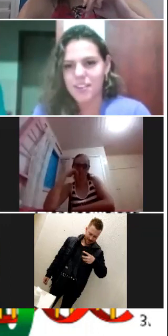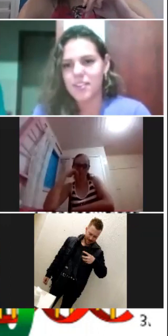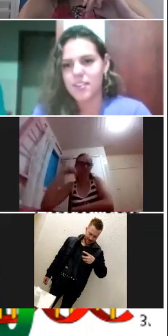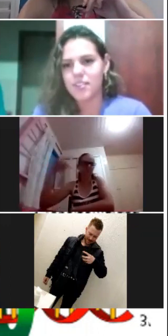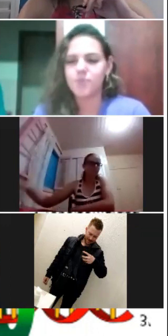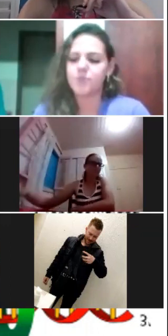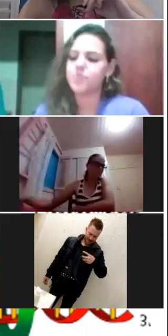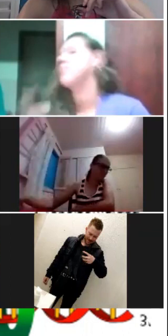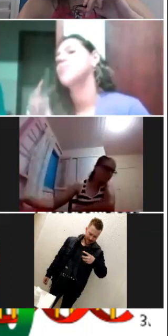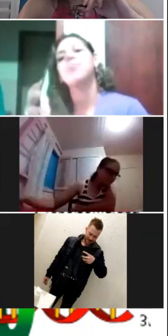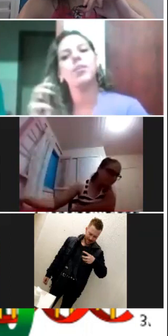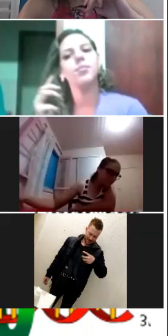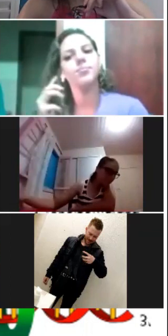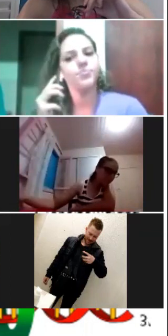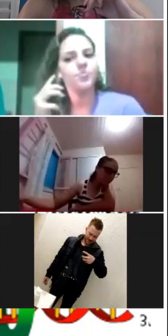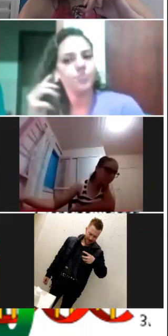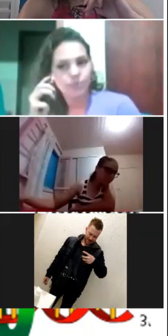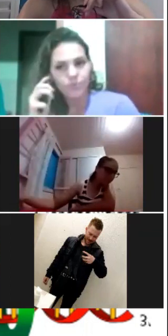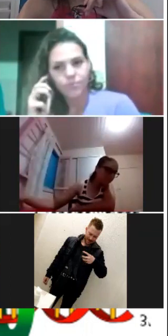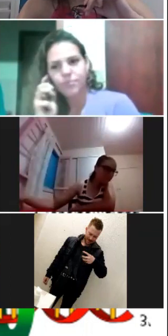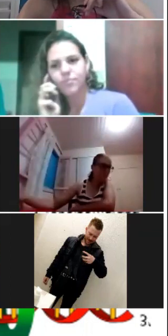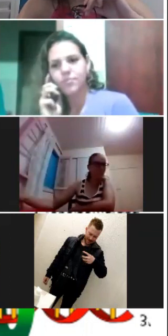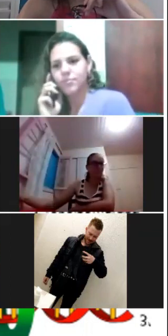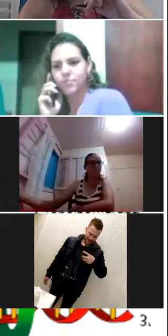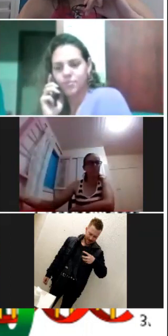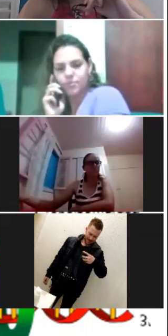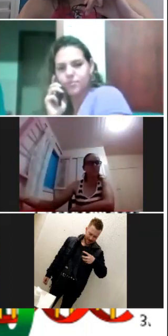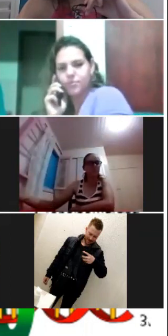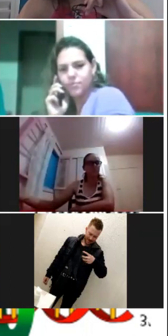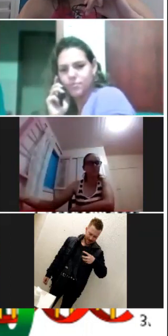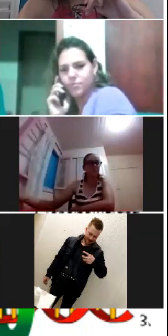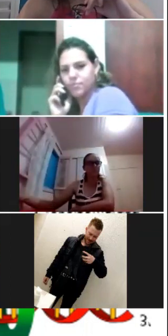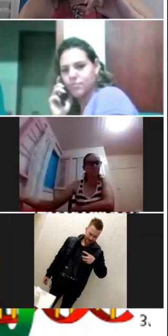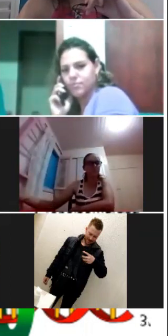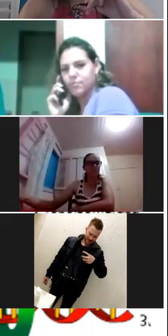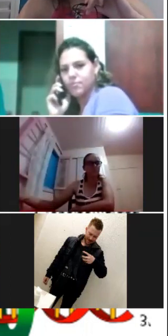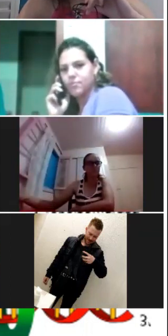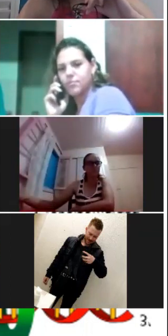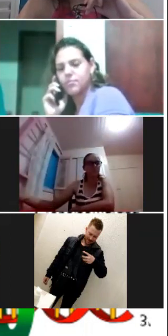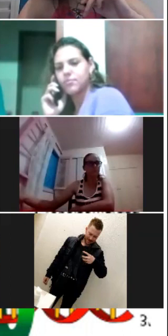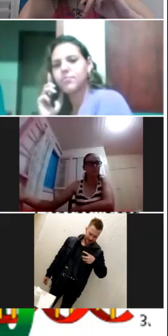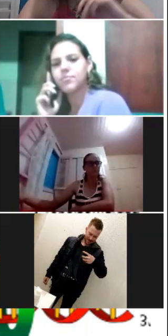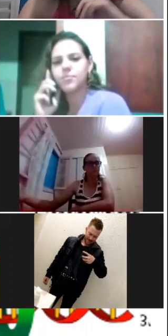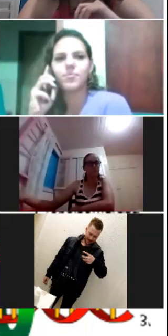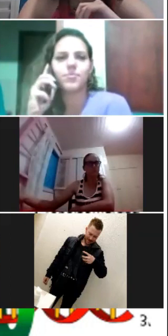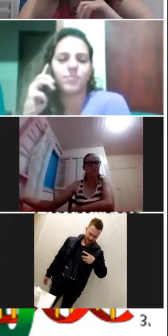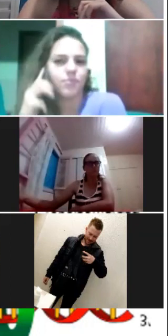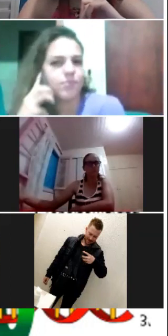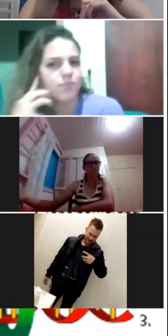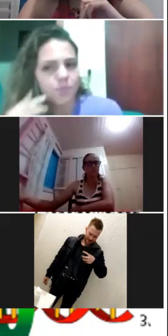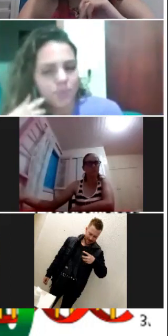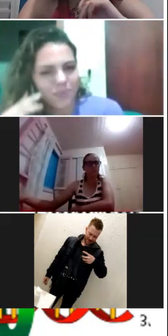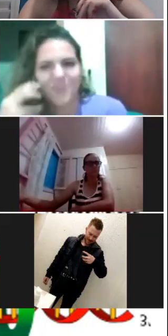pedaços de DNA. Esses pequenos fragmentos são chamados de fragmentos do Okazaki. Os primers, então, devem ser removidos